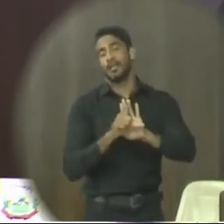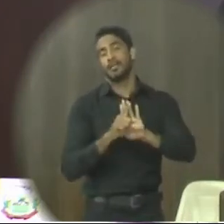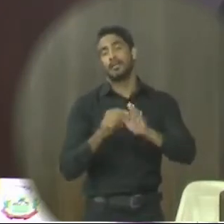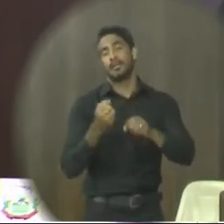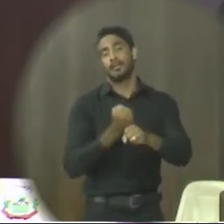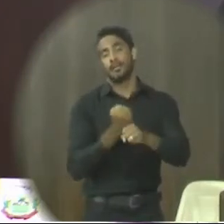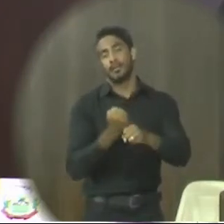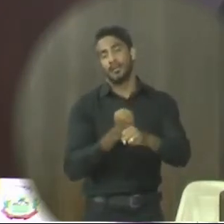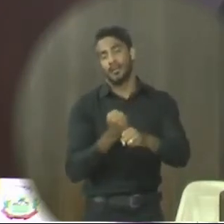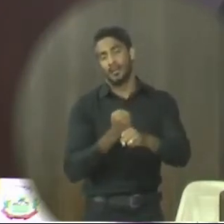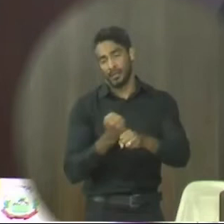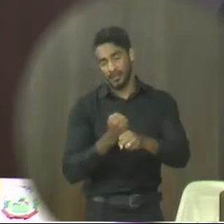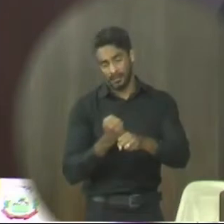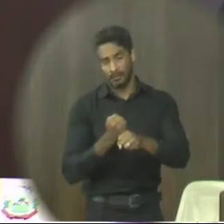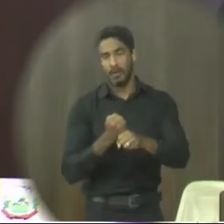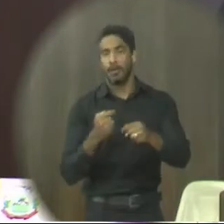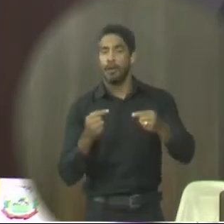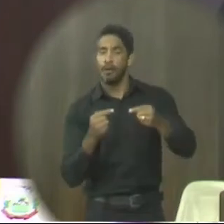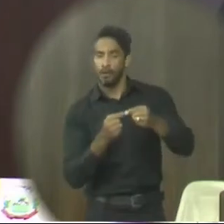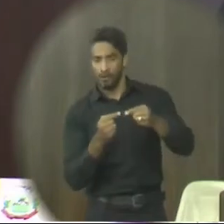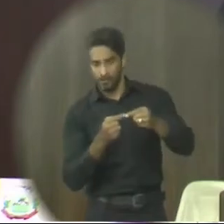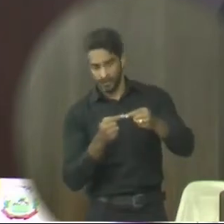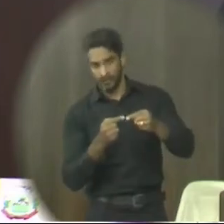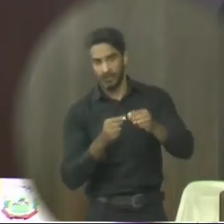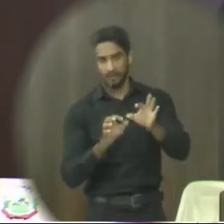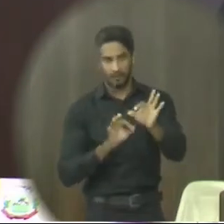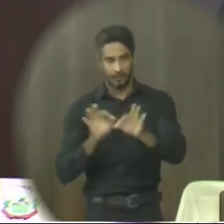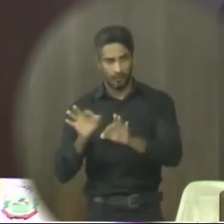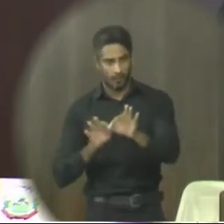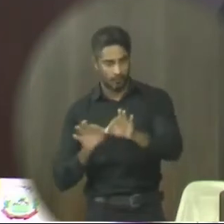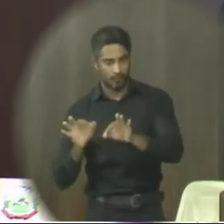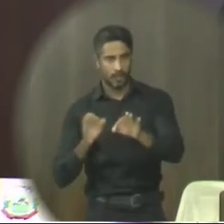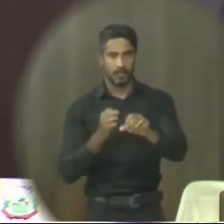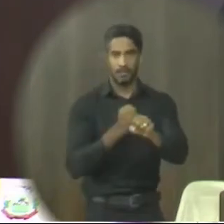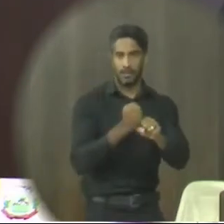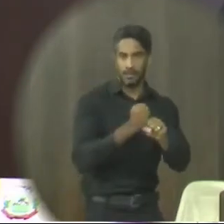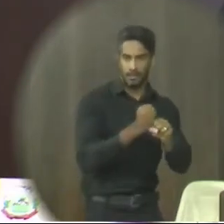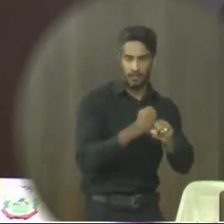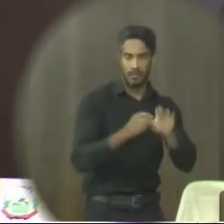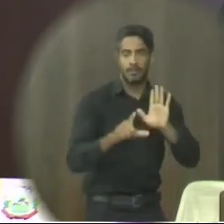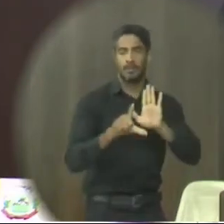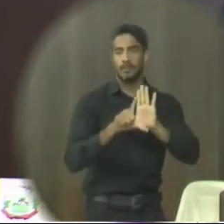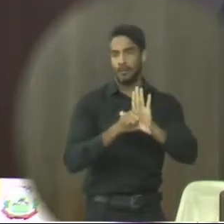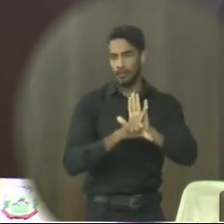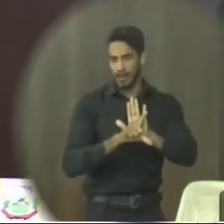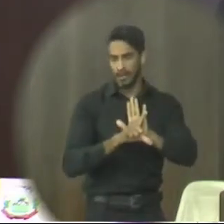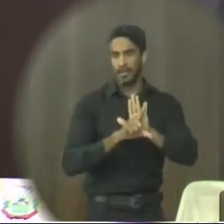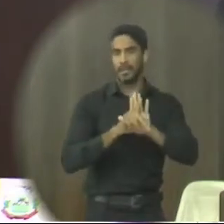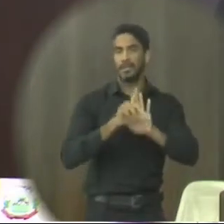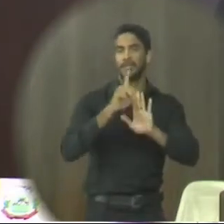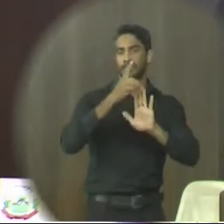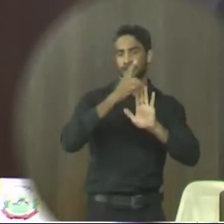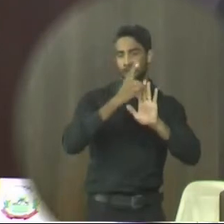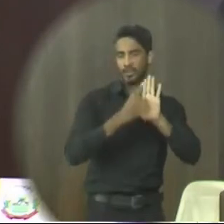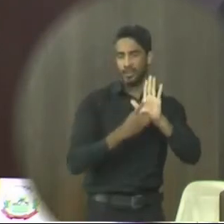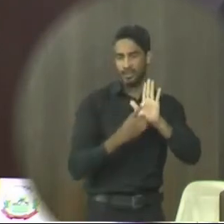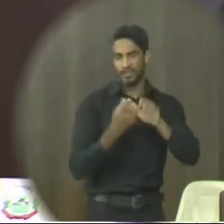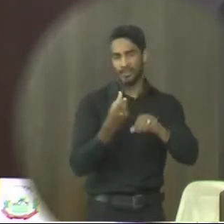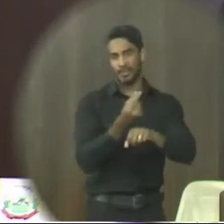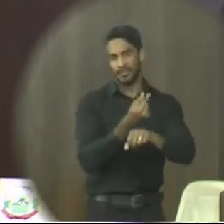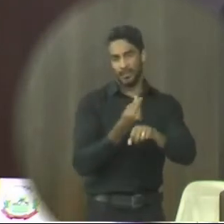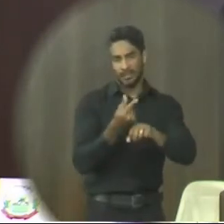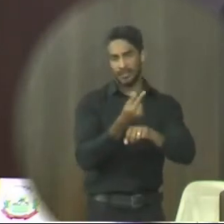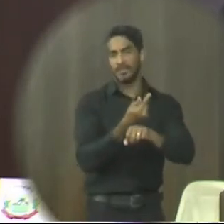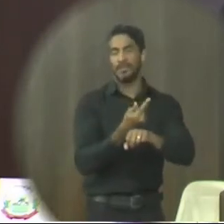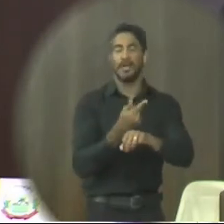anual, compatibilidade com o plano plurianual com a lei de diretriz orçamentária. Dessa